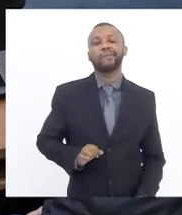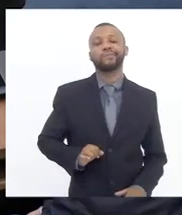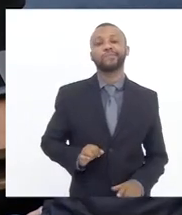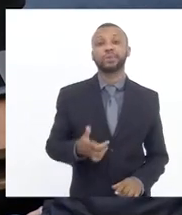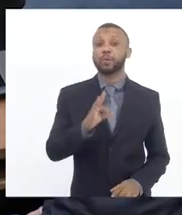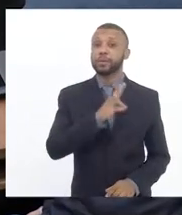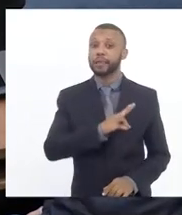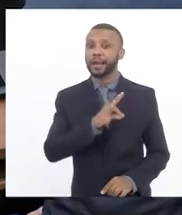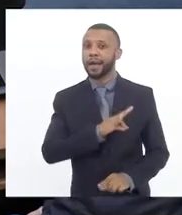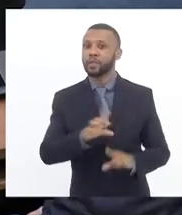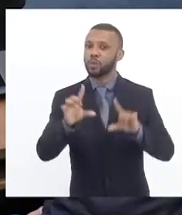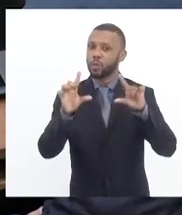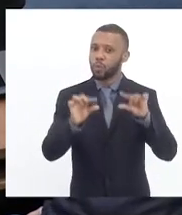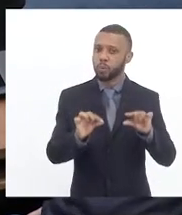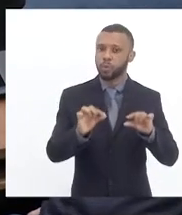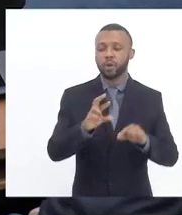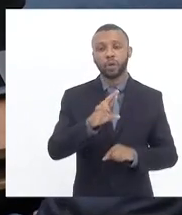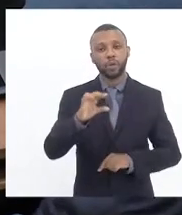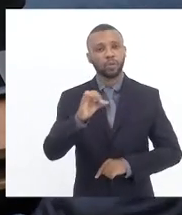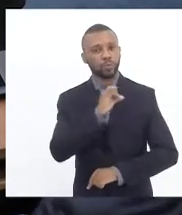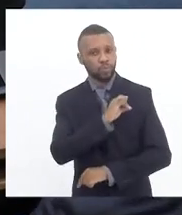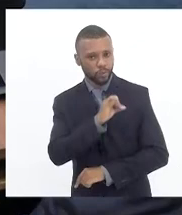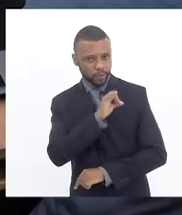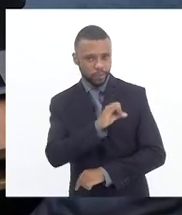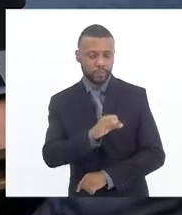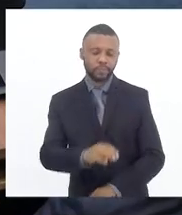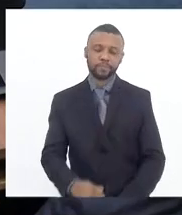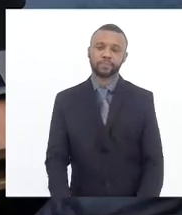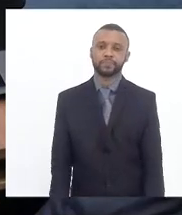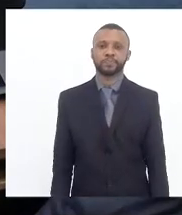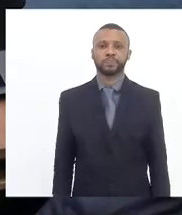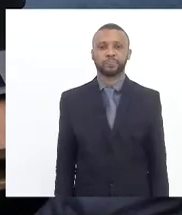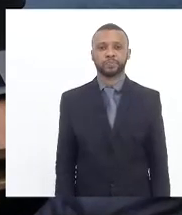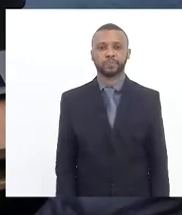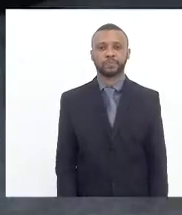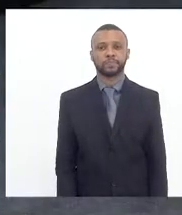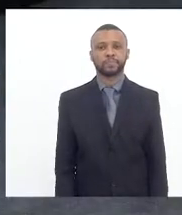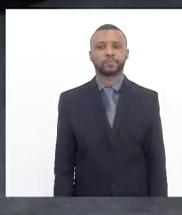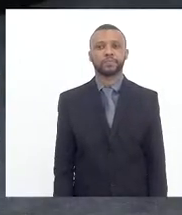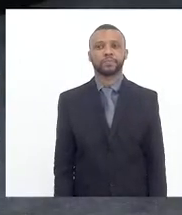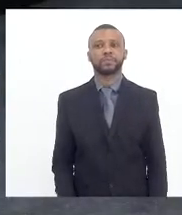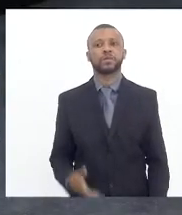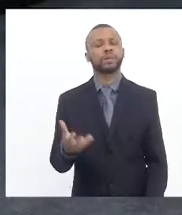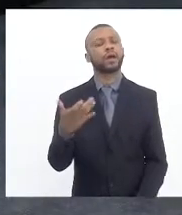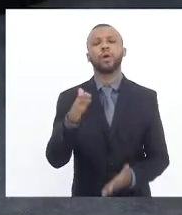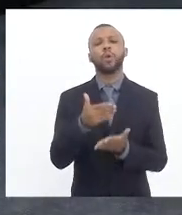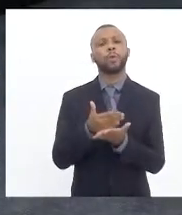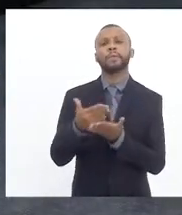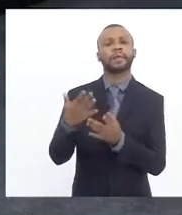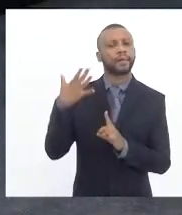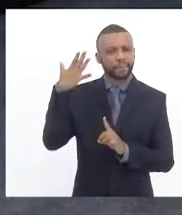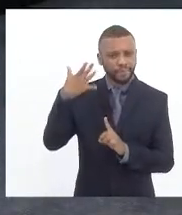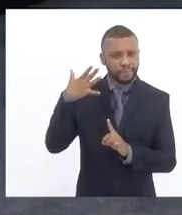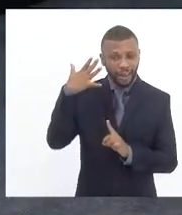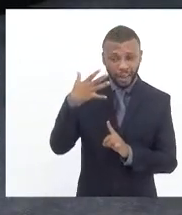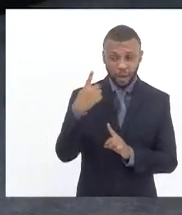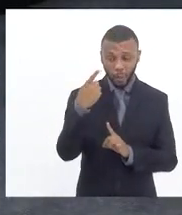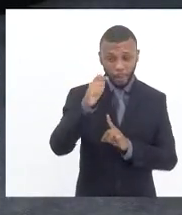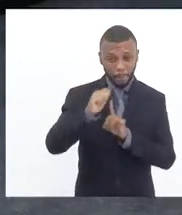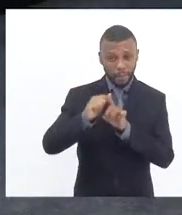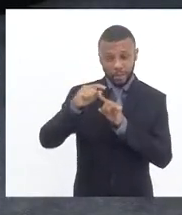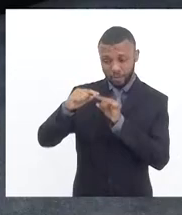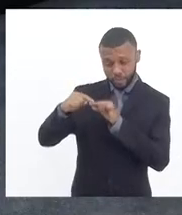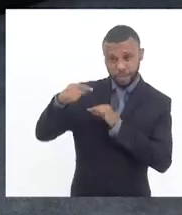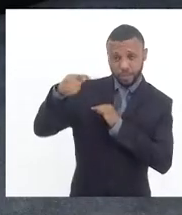menos o salário mínimo no estado do Rio de Janeiro é eu queria começar a sua fala dizendo que no dia daqui a um mês